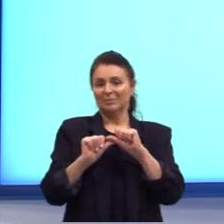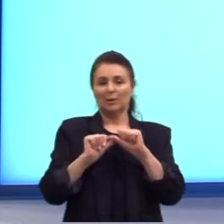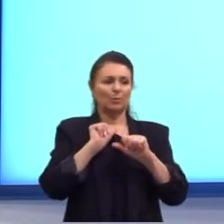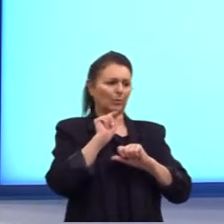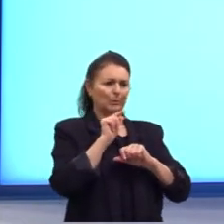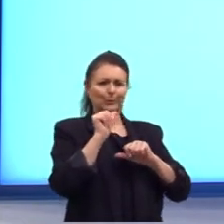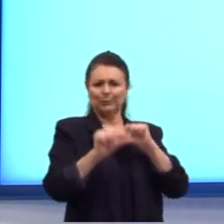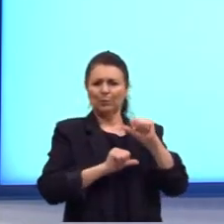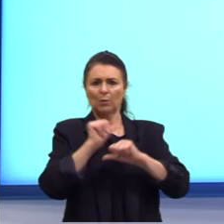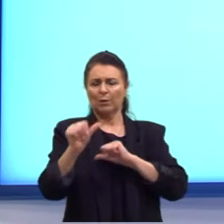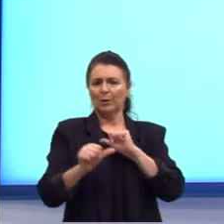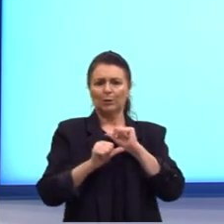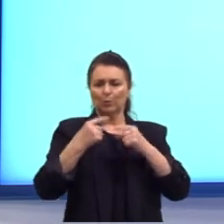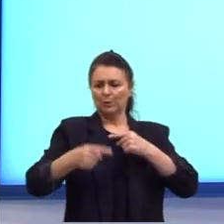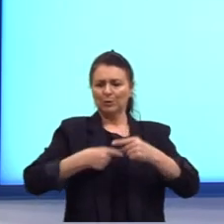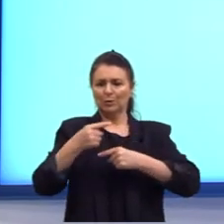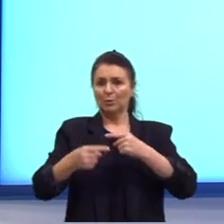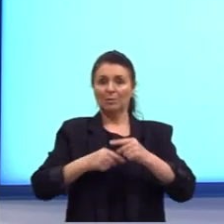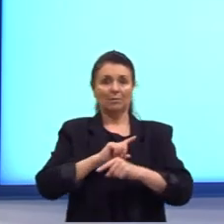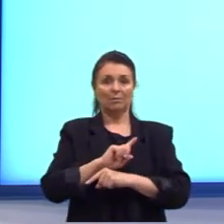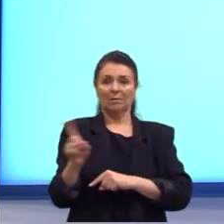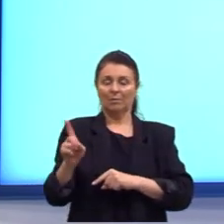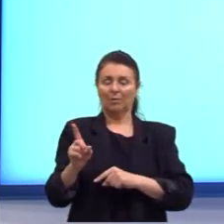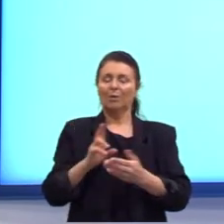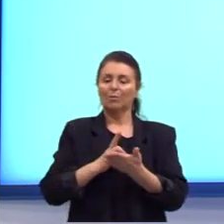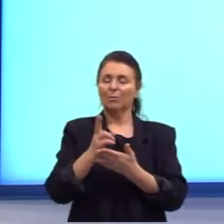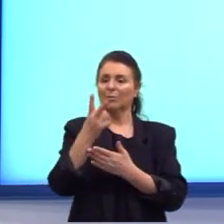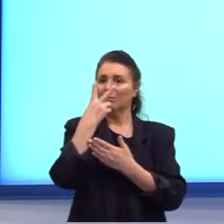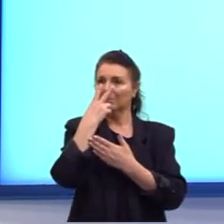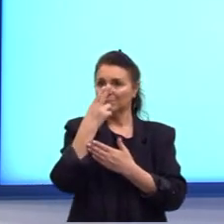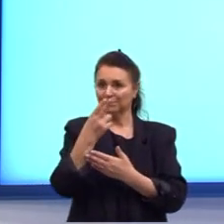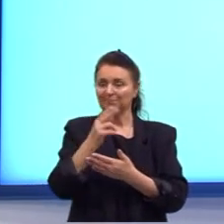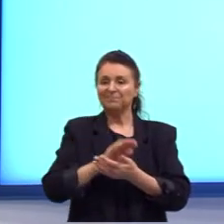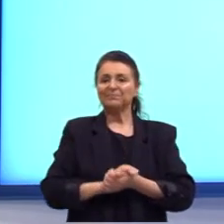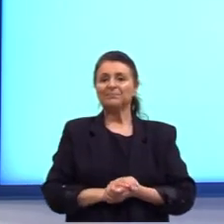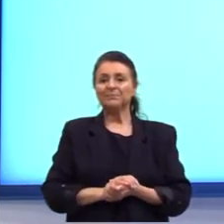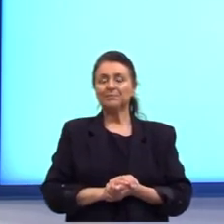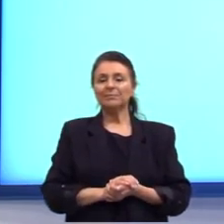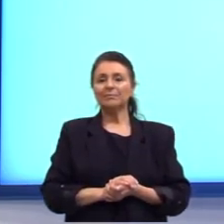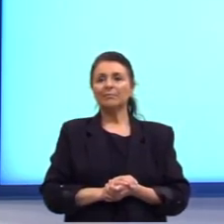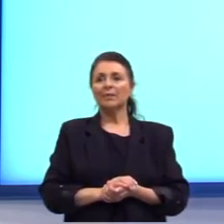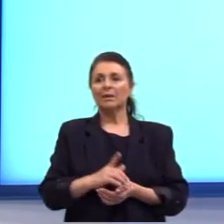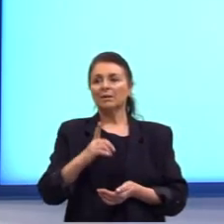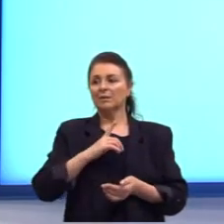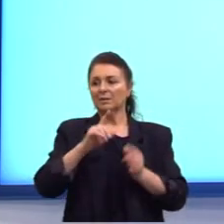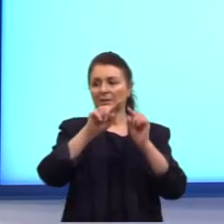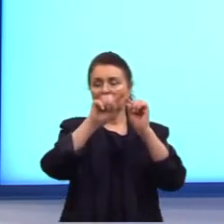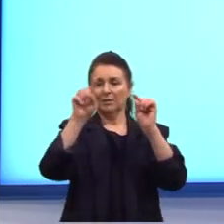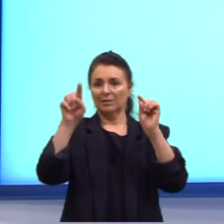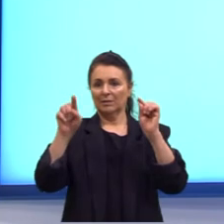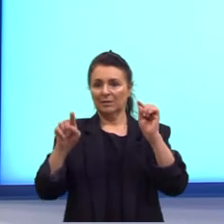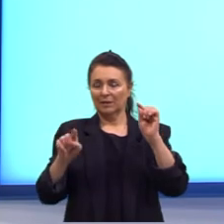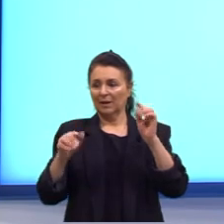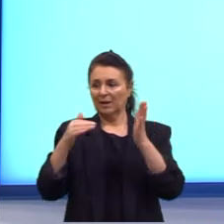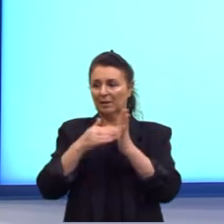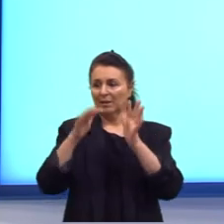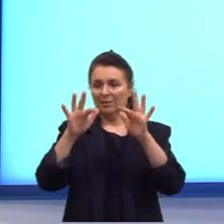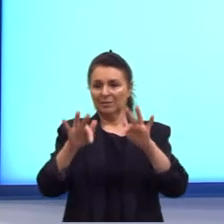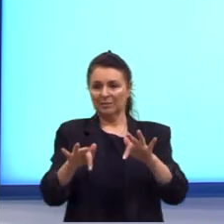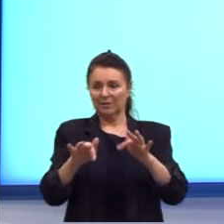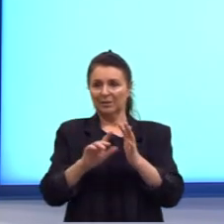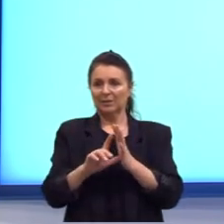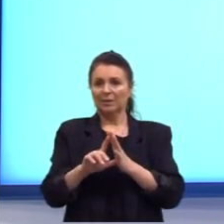trocando net resistor até chegar aqui Tá certo Olha ela vem aqui né e chega no final